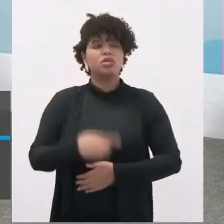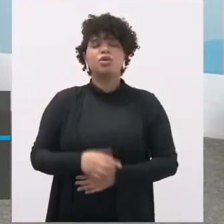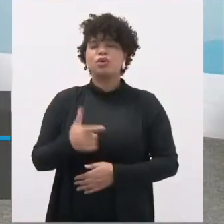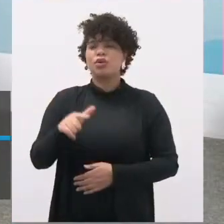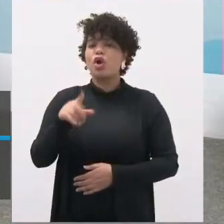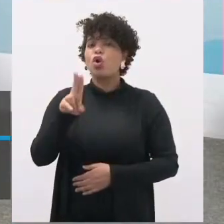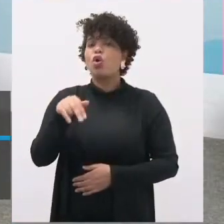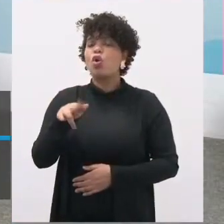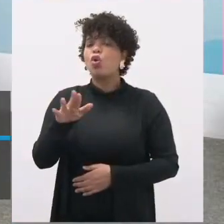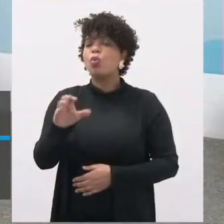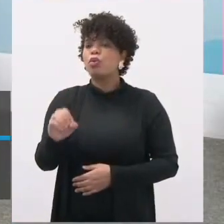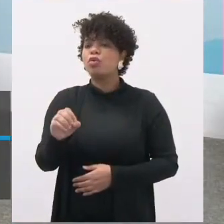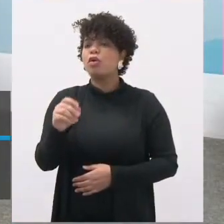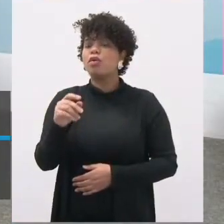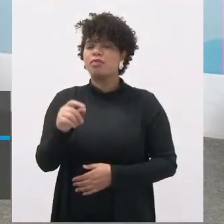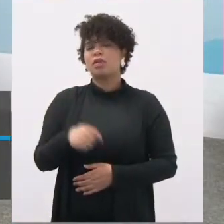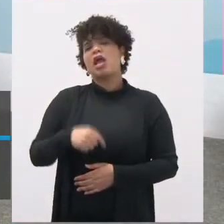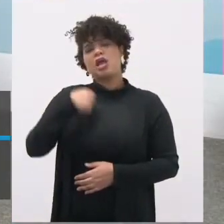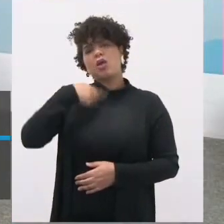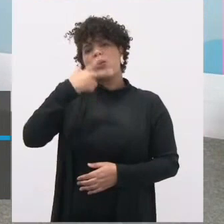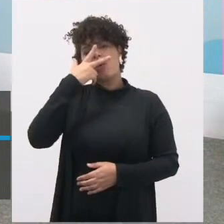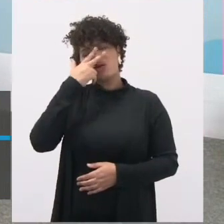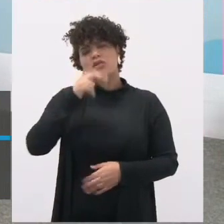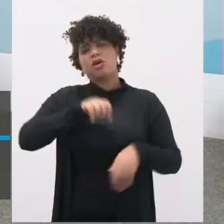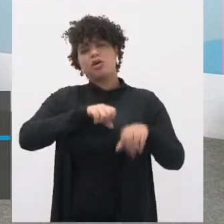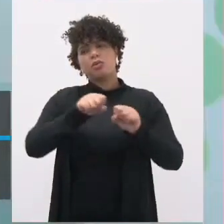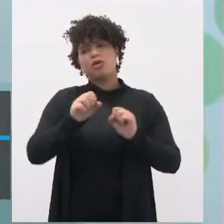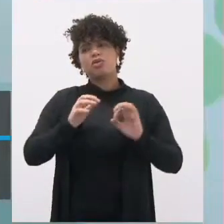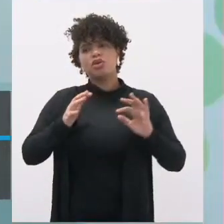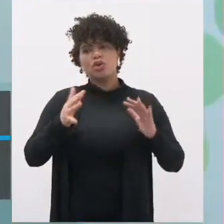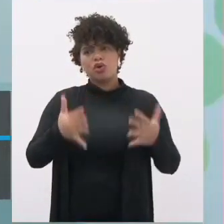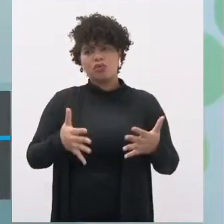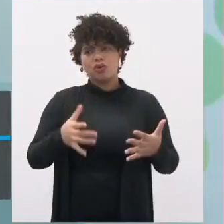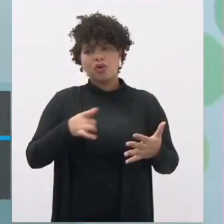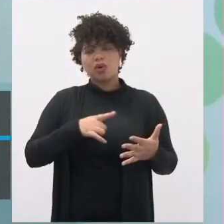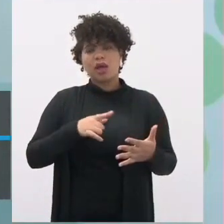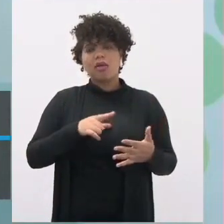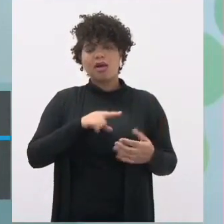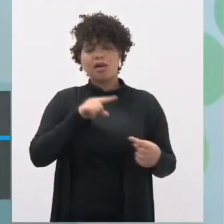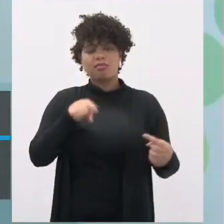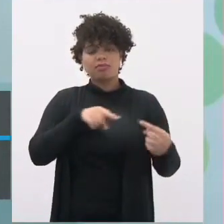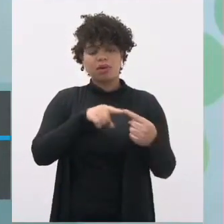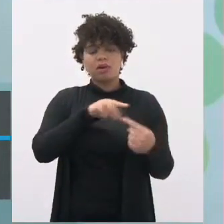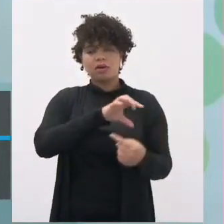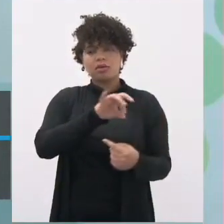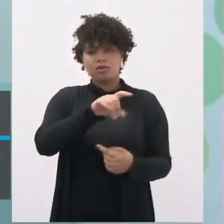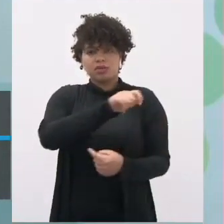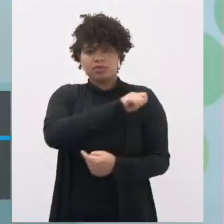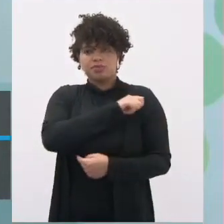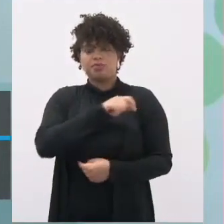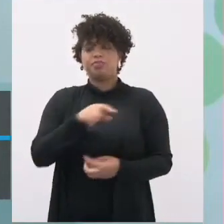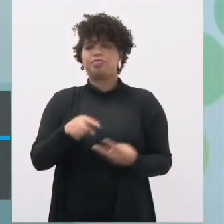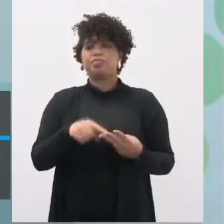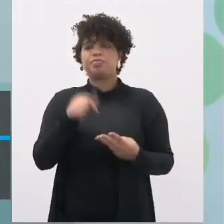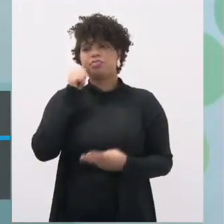ele coloca aqui, penso que a formação deve atender ao projeto de vida do estudante. E, novamente, a professora